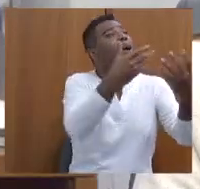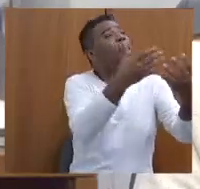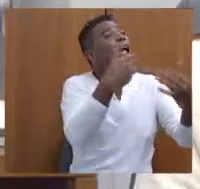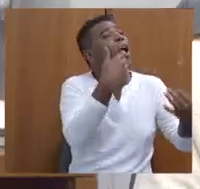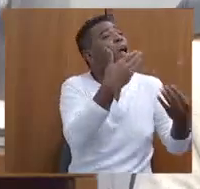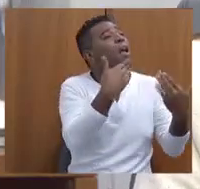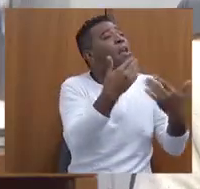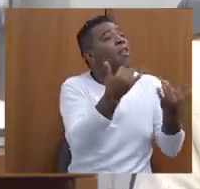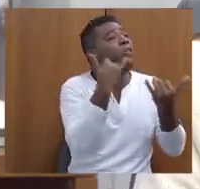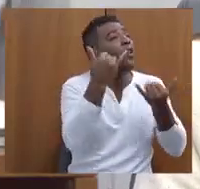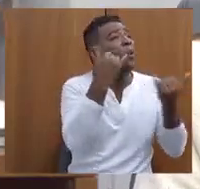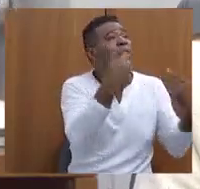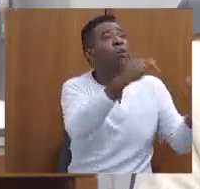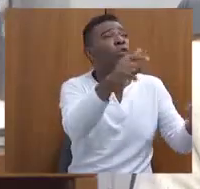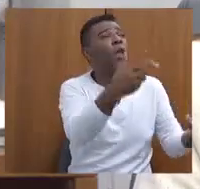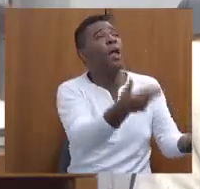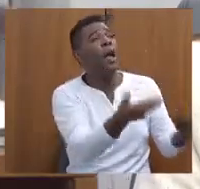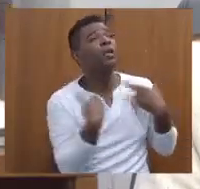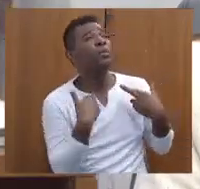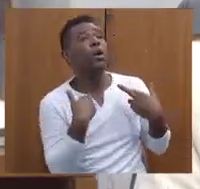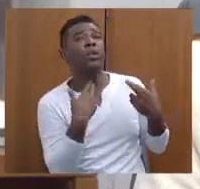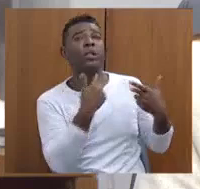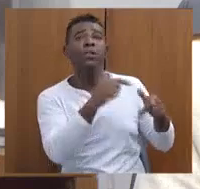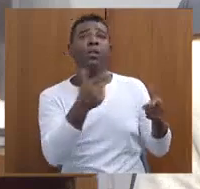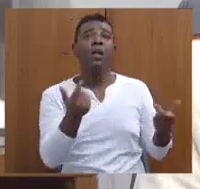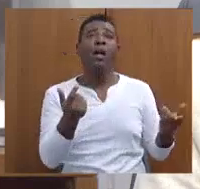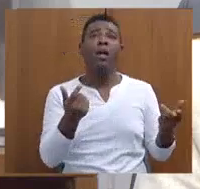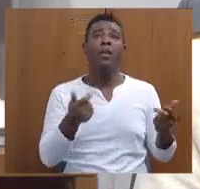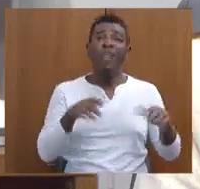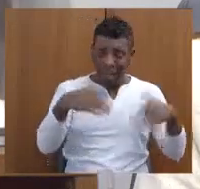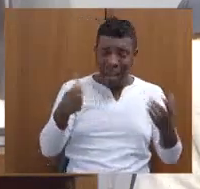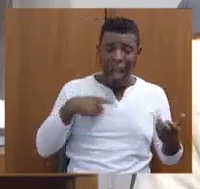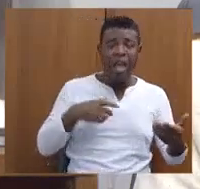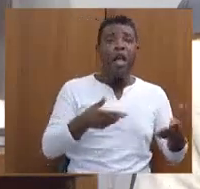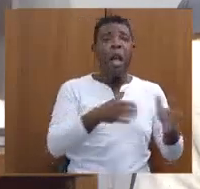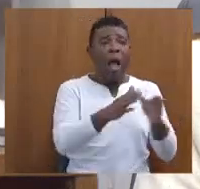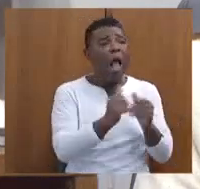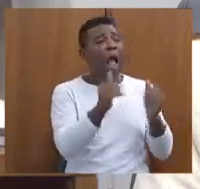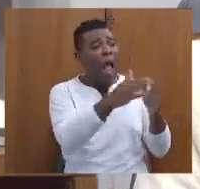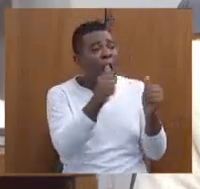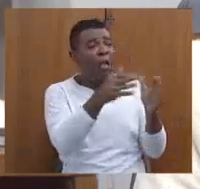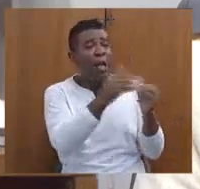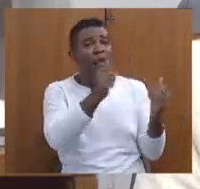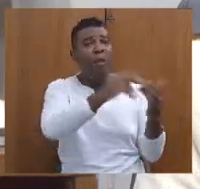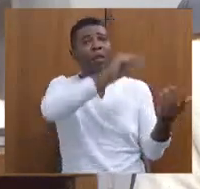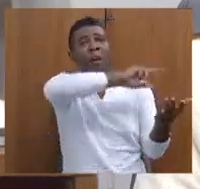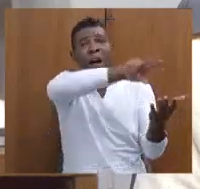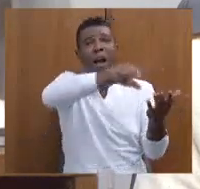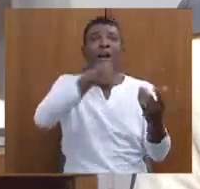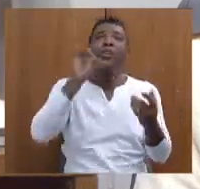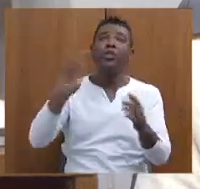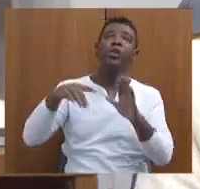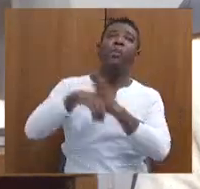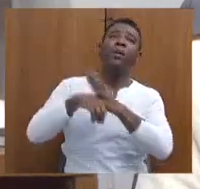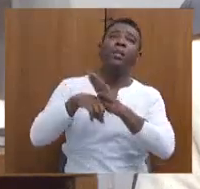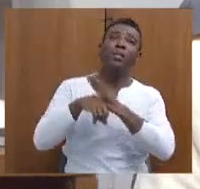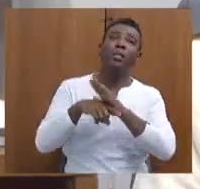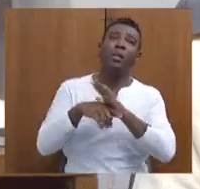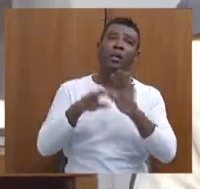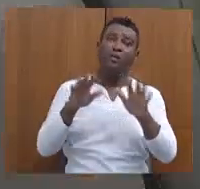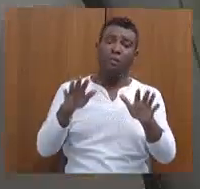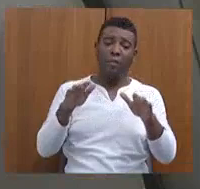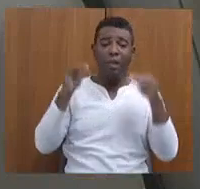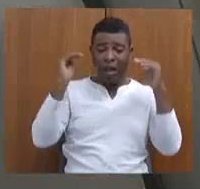resposta de nada tanto é que tem vários requerimento circulando por aí a respeito só pesquisar soberania não é